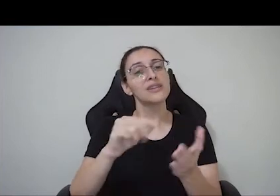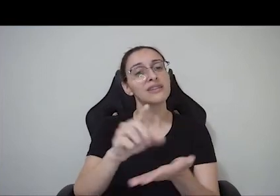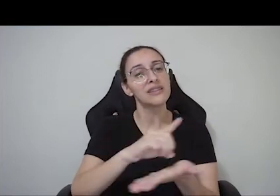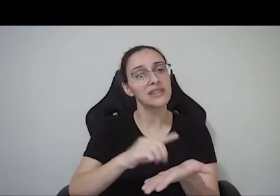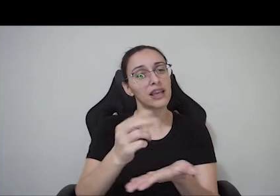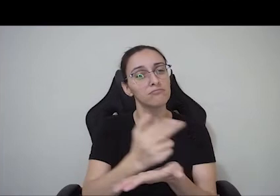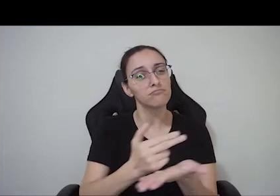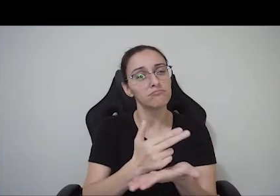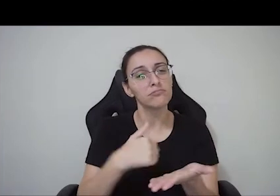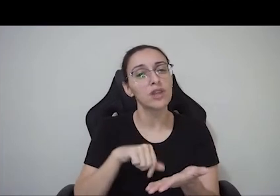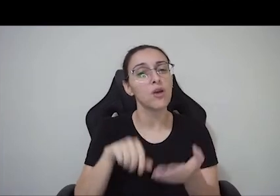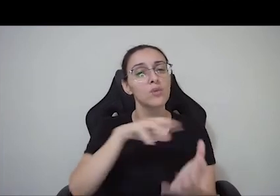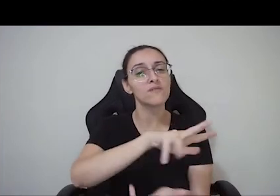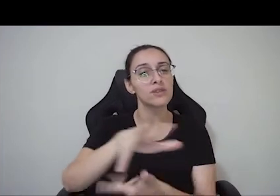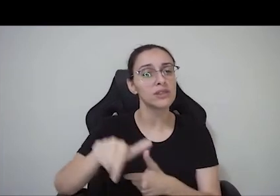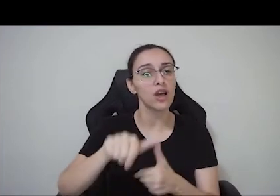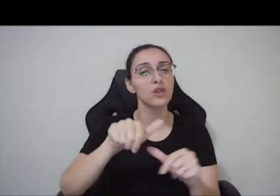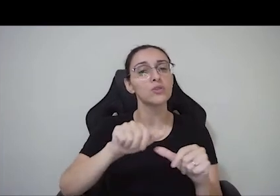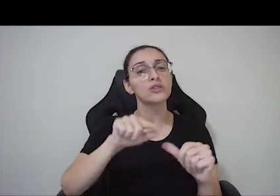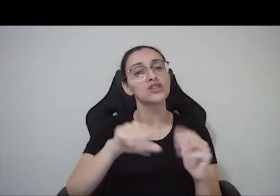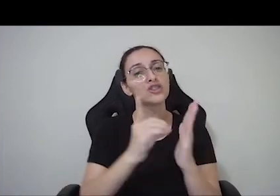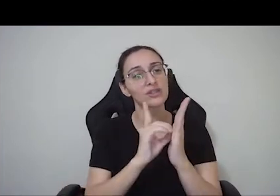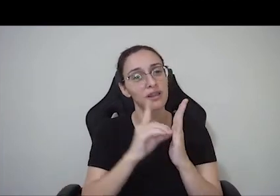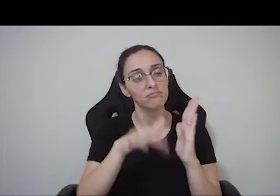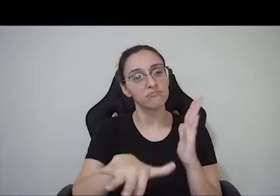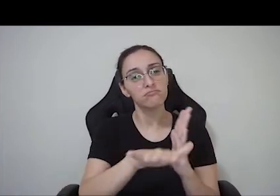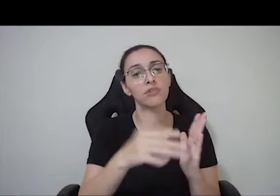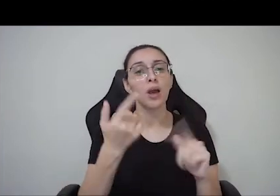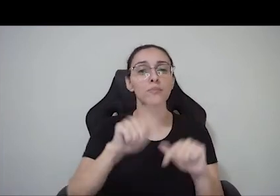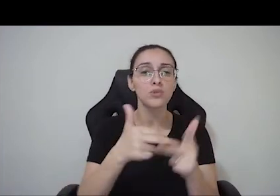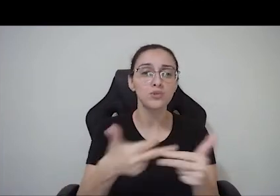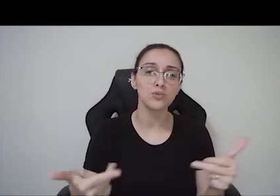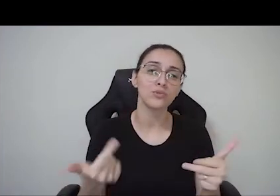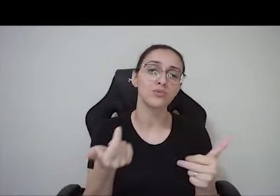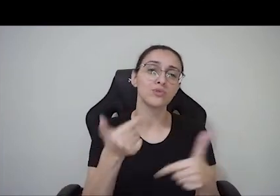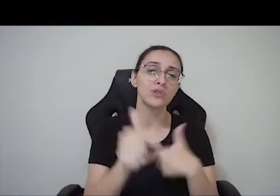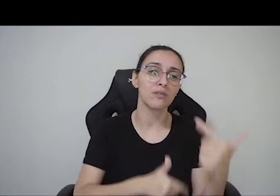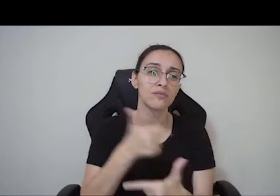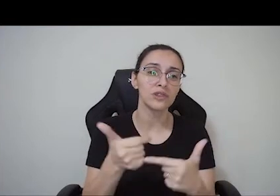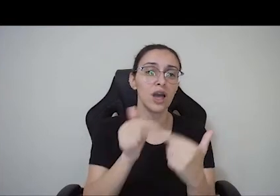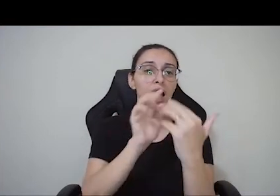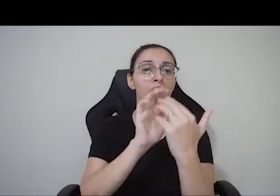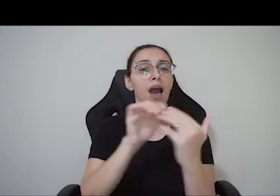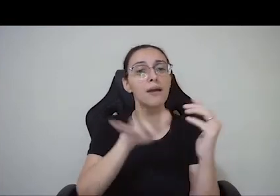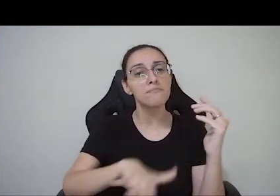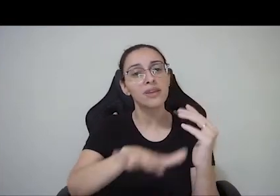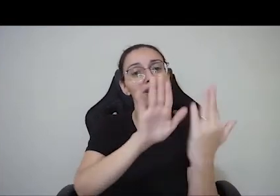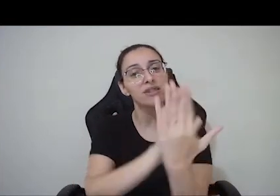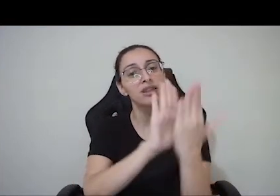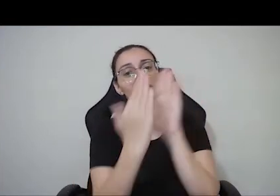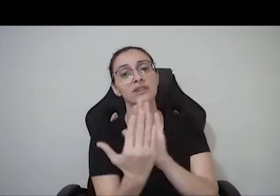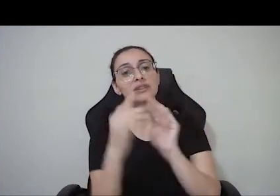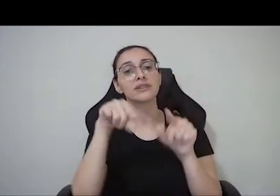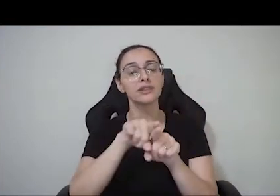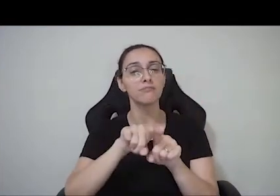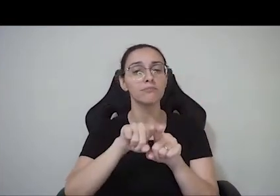faz sentido, projetar produtos, serviços, ambientes e interfaces que eles possam ser utilizados pelo maior